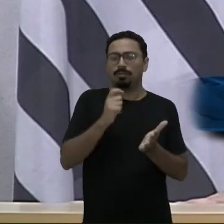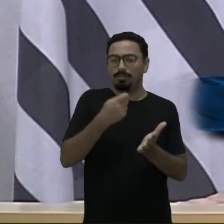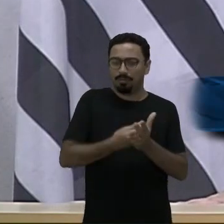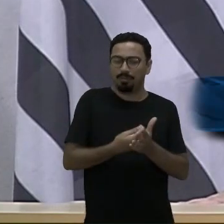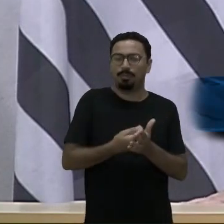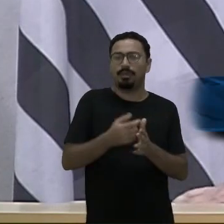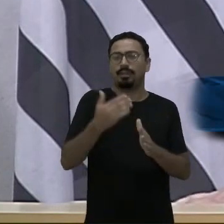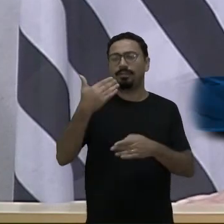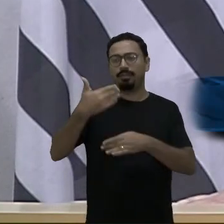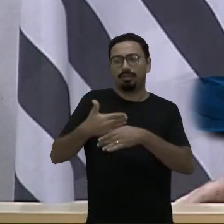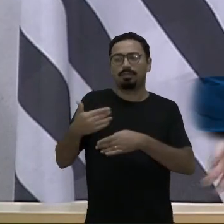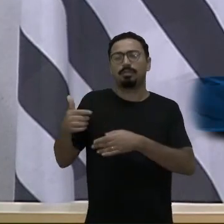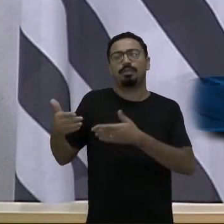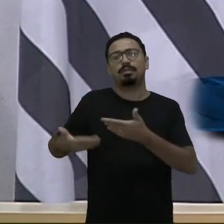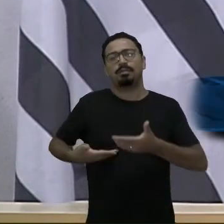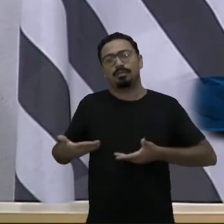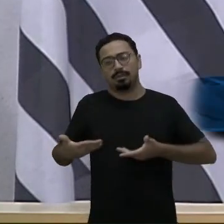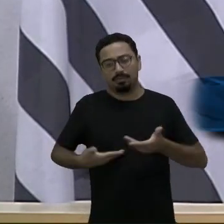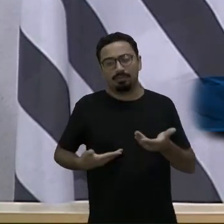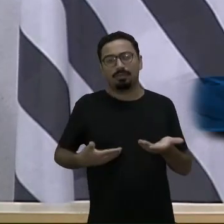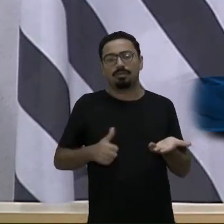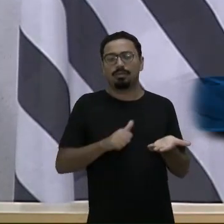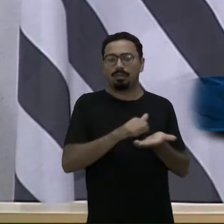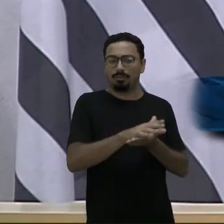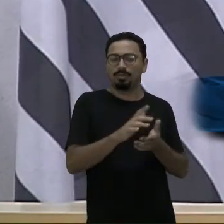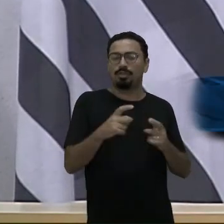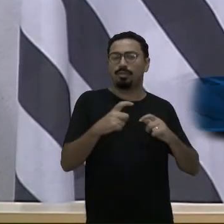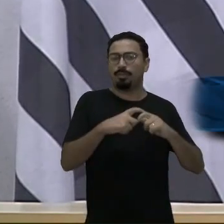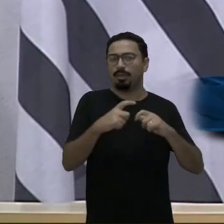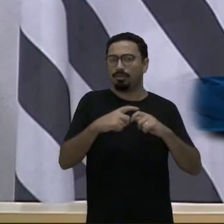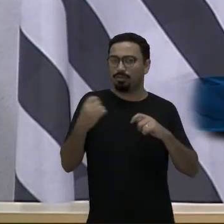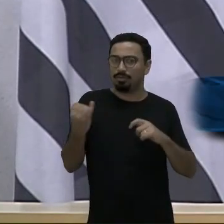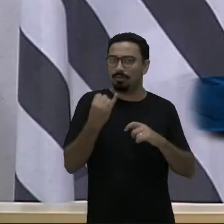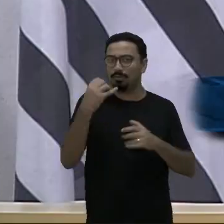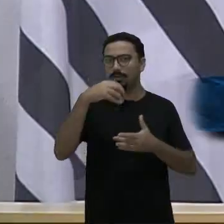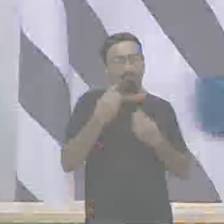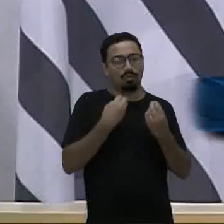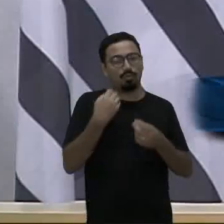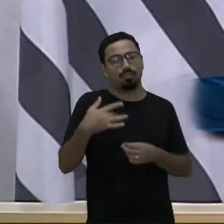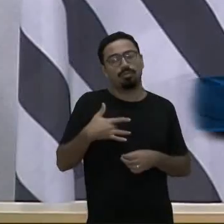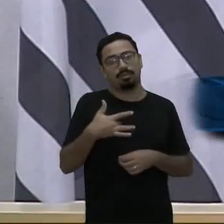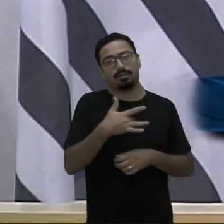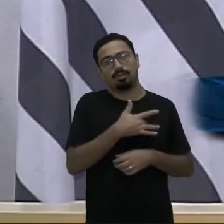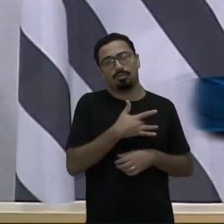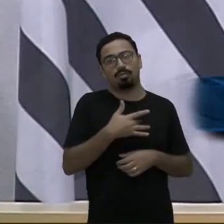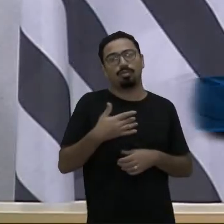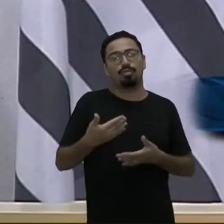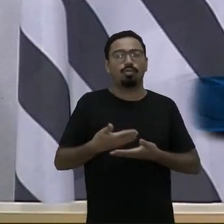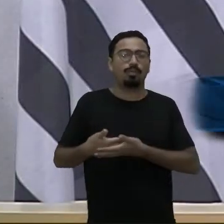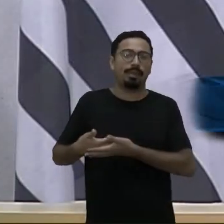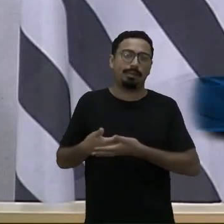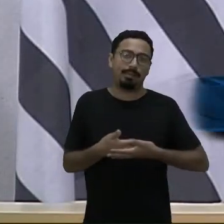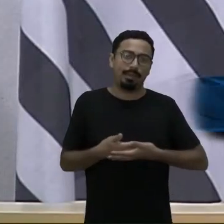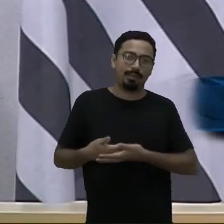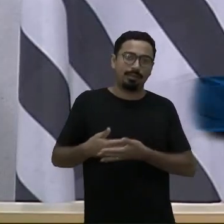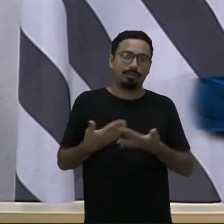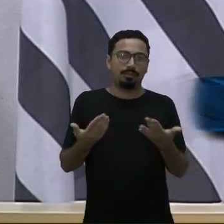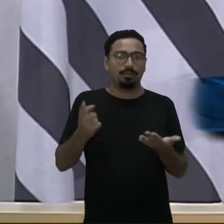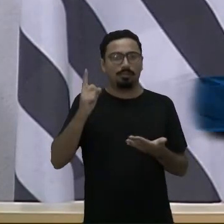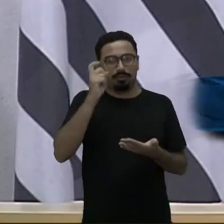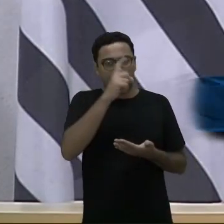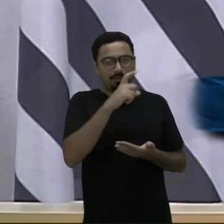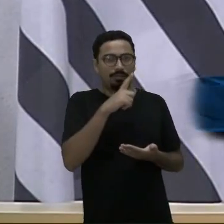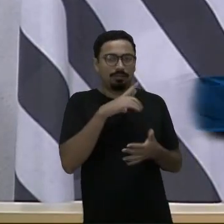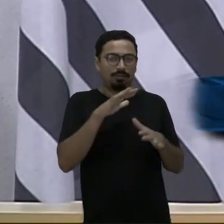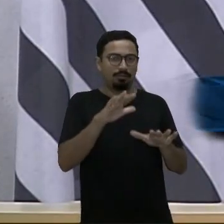de alas, demissões de médicos importantes dentro do Agamute, mesmo diante de tanta dificuldade, as meninas